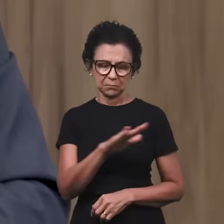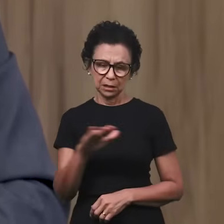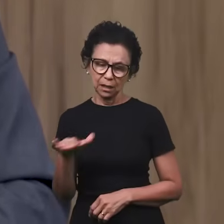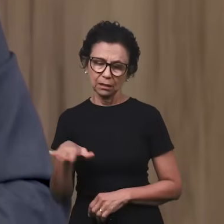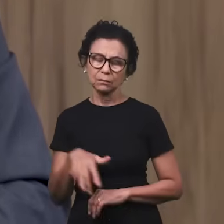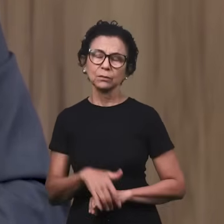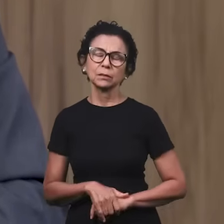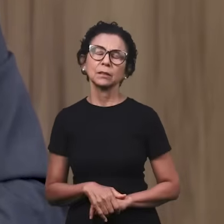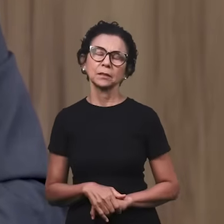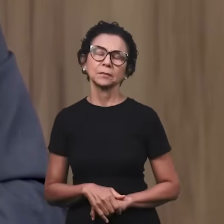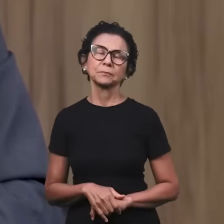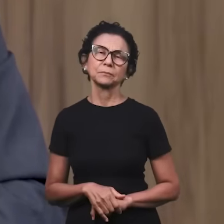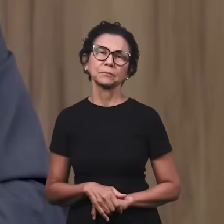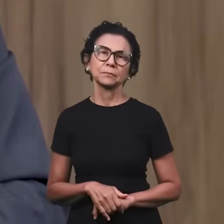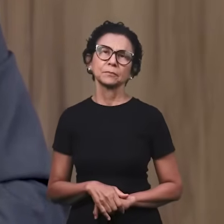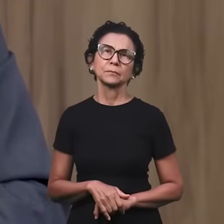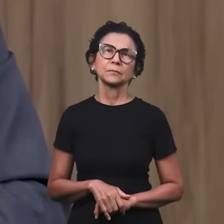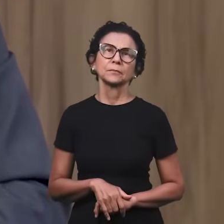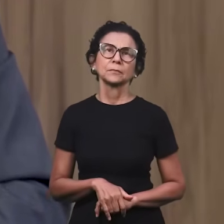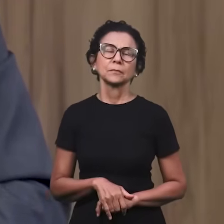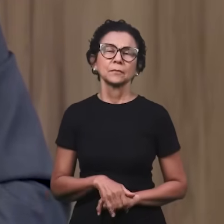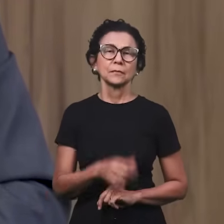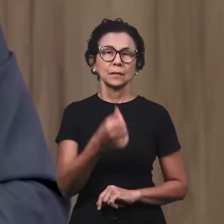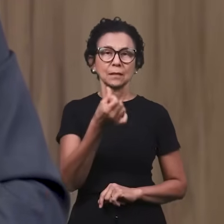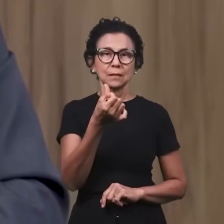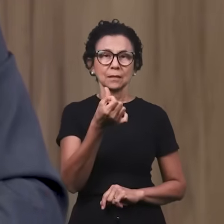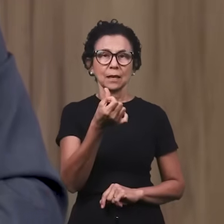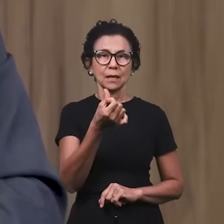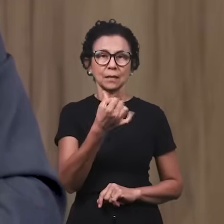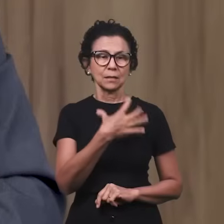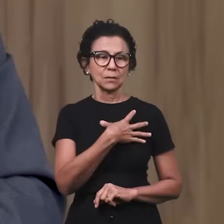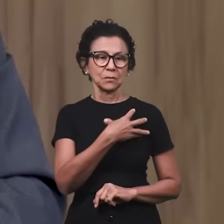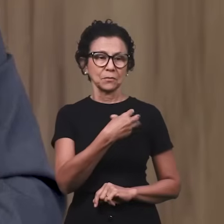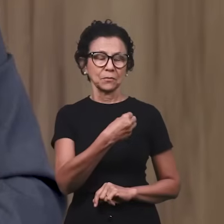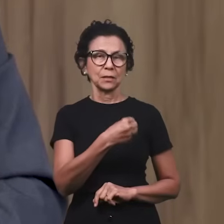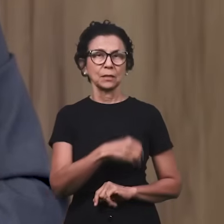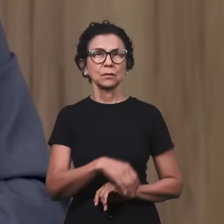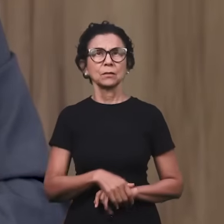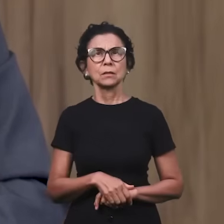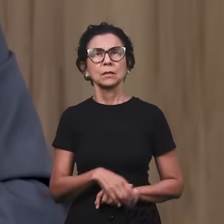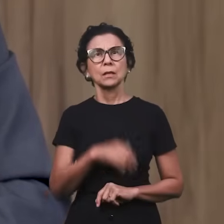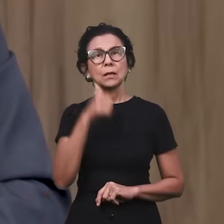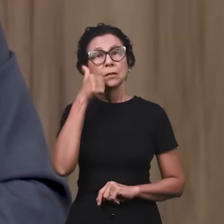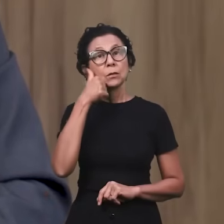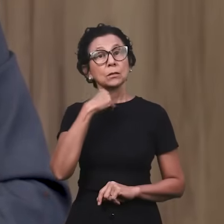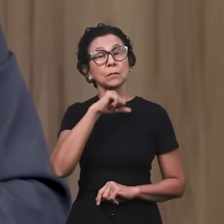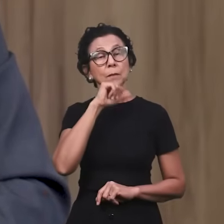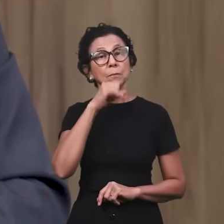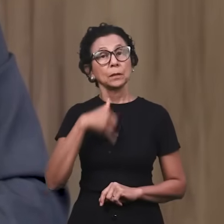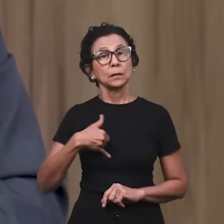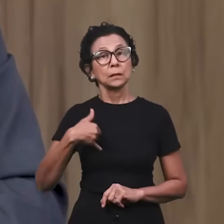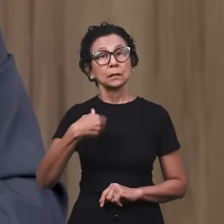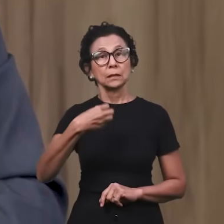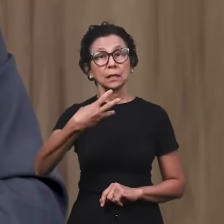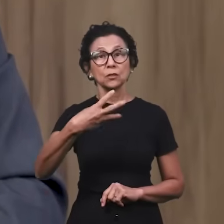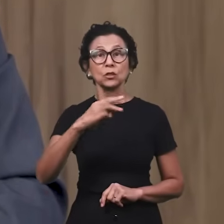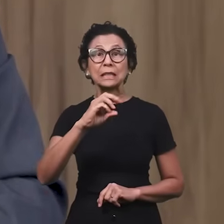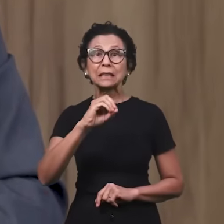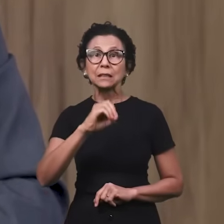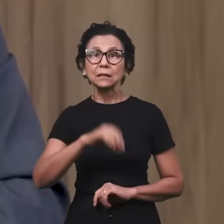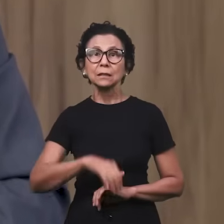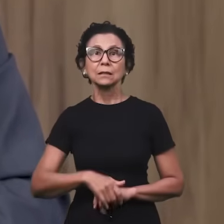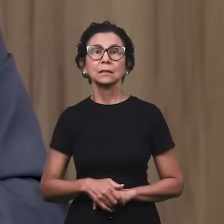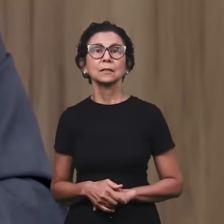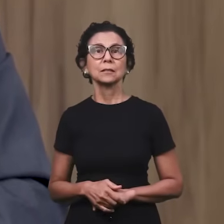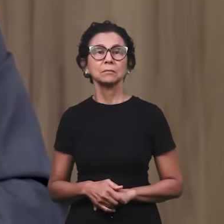gente pequeno, mas ela juntava, nós éramos em 6, e ela morreu com 30 anos de idade, né?